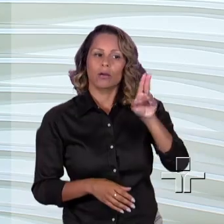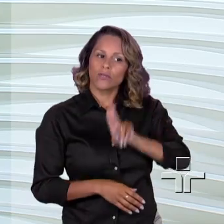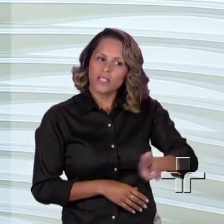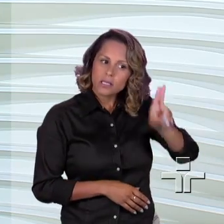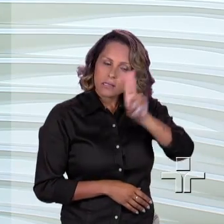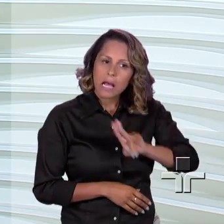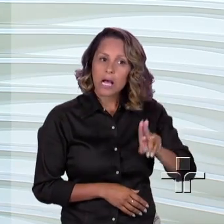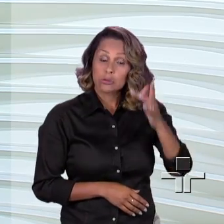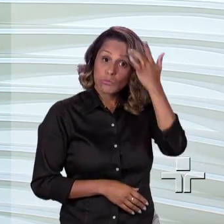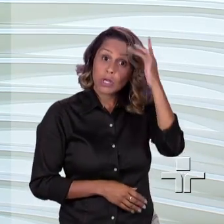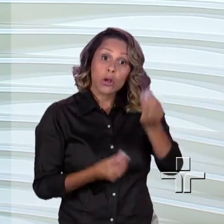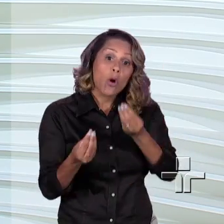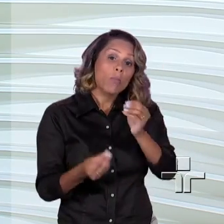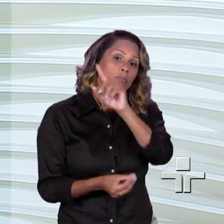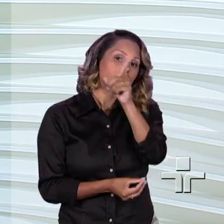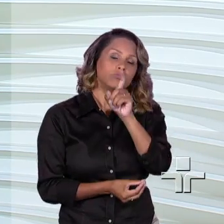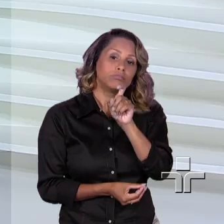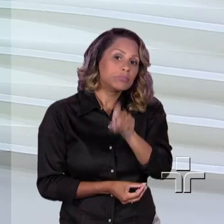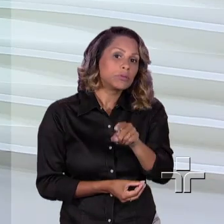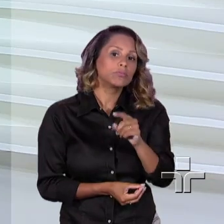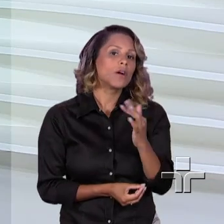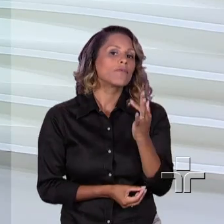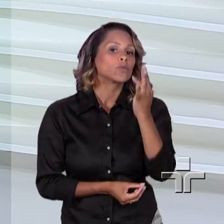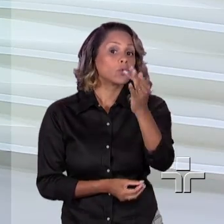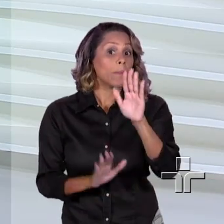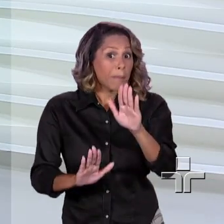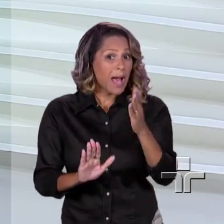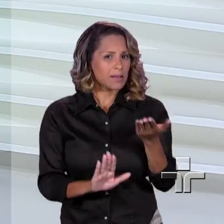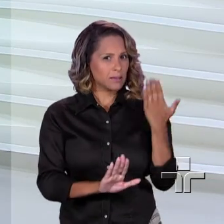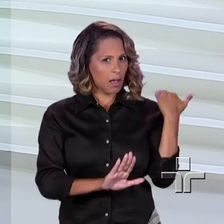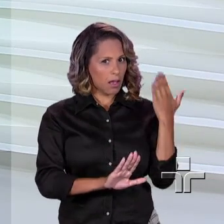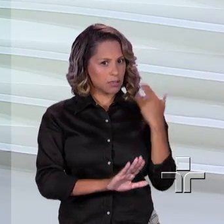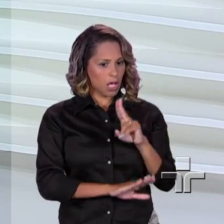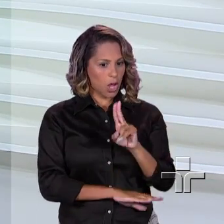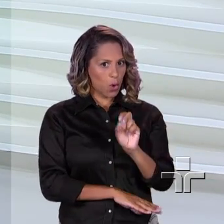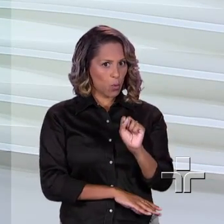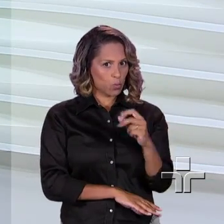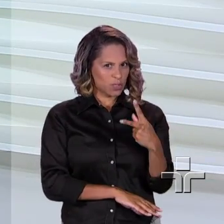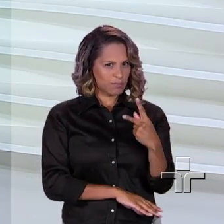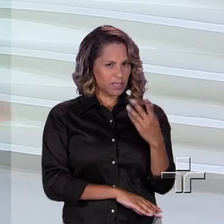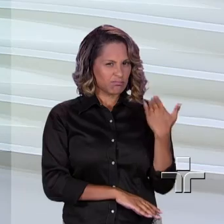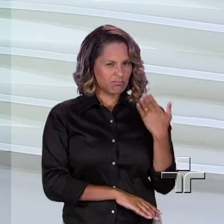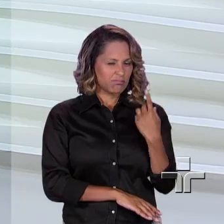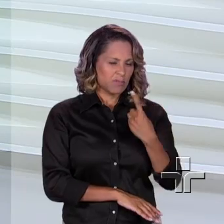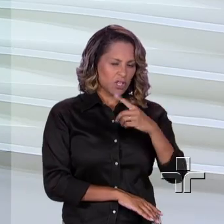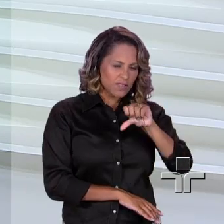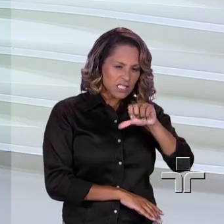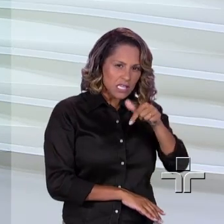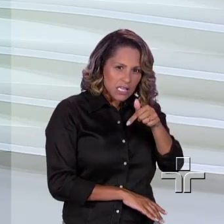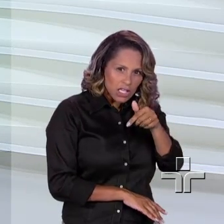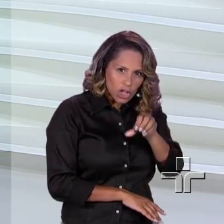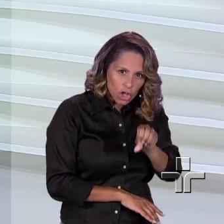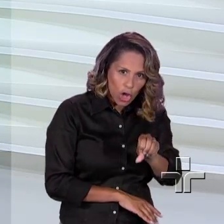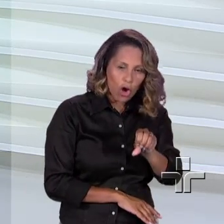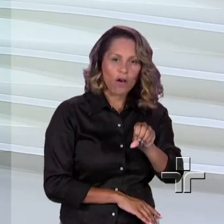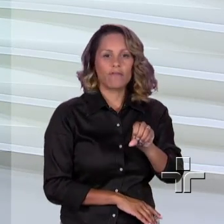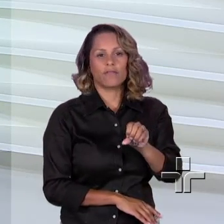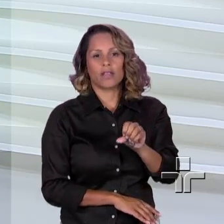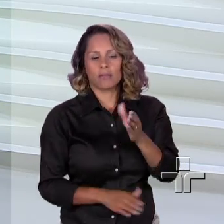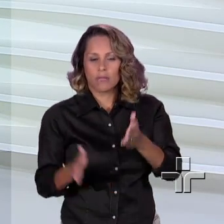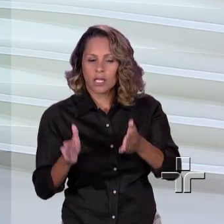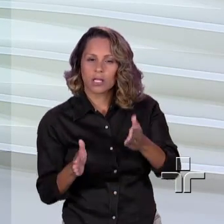nos próximos anos. O fato que a USP, onde eu estudei em 79, 80, eu me lembro que tinha 2 pessoas